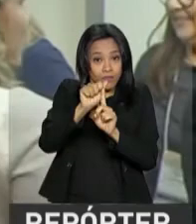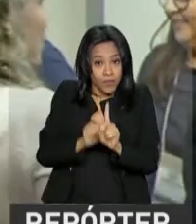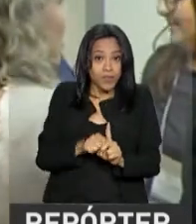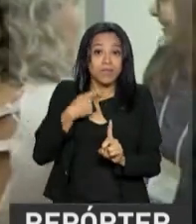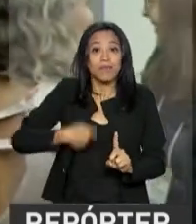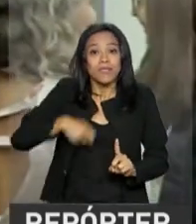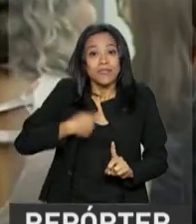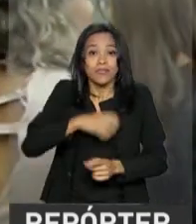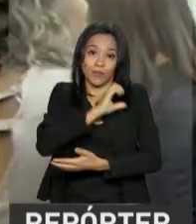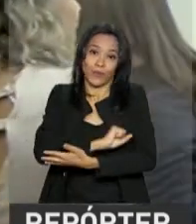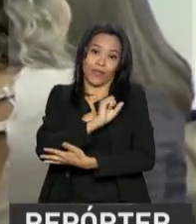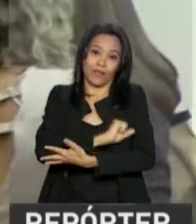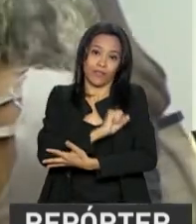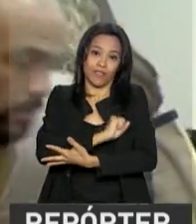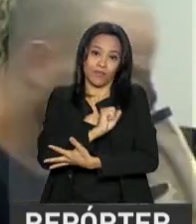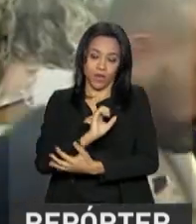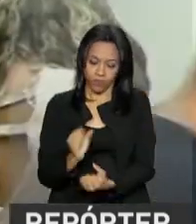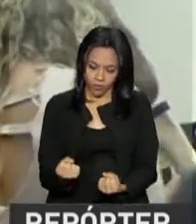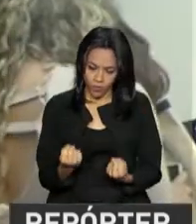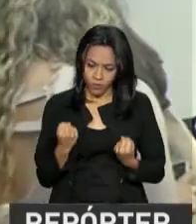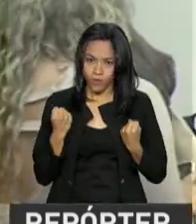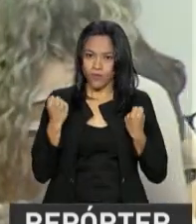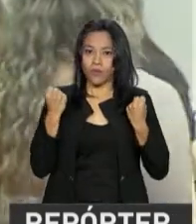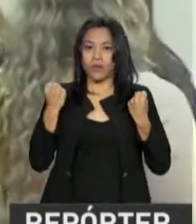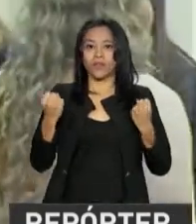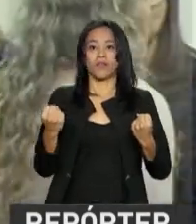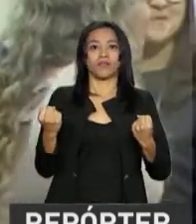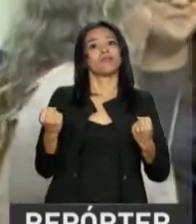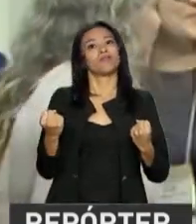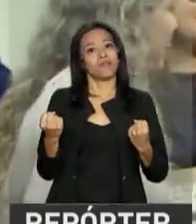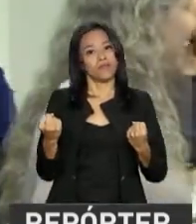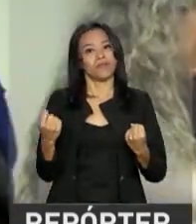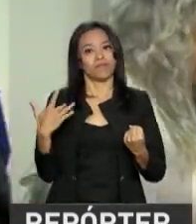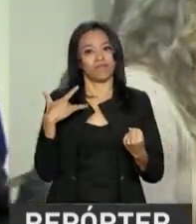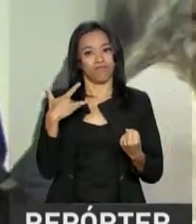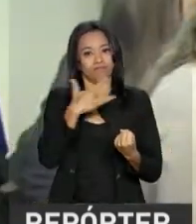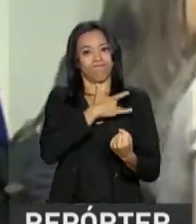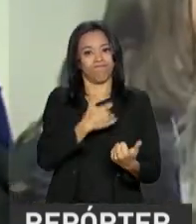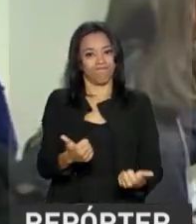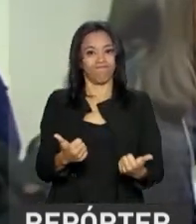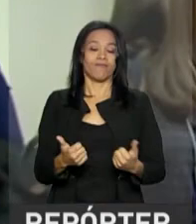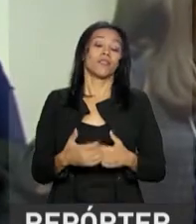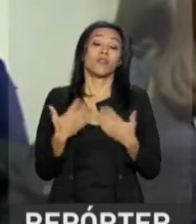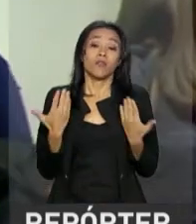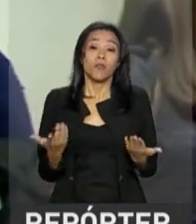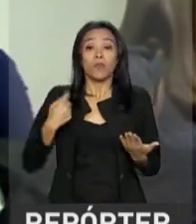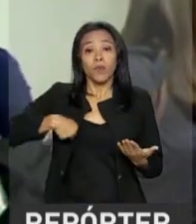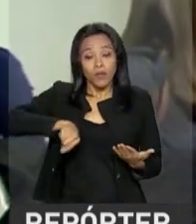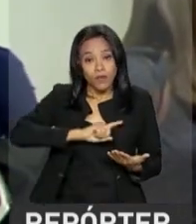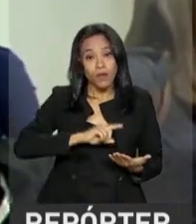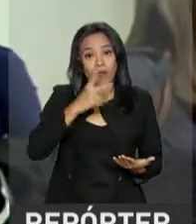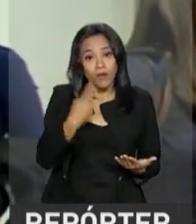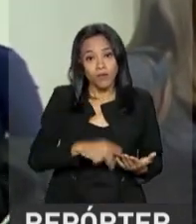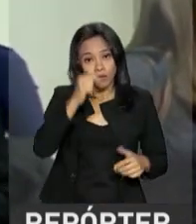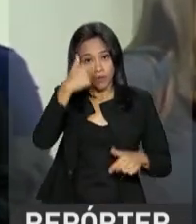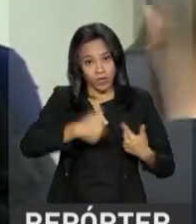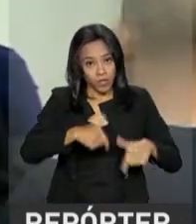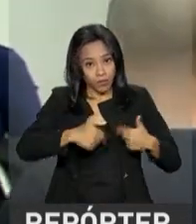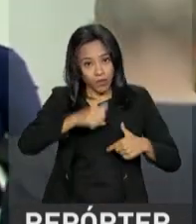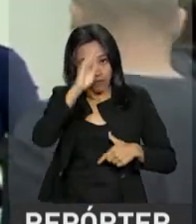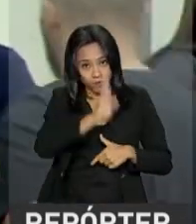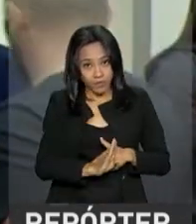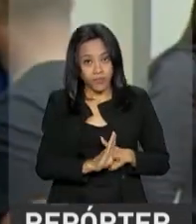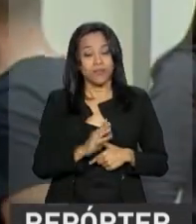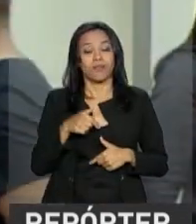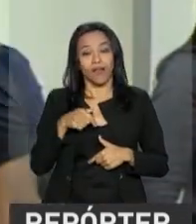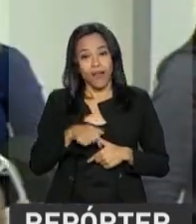leite e que vão se fortalecer fora do útero. Então, para nós, o trabalho que o Brasil já faz é um trabalho que